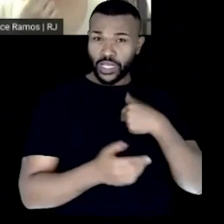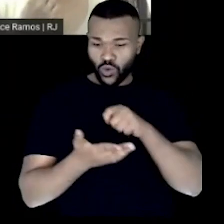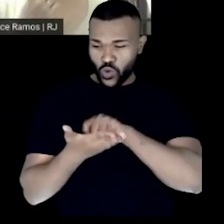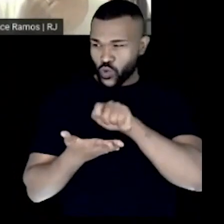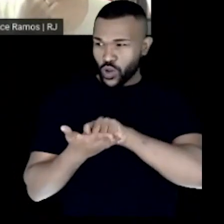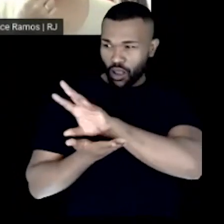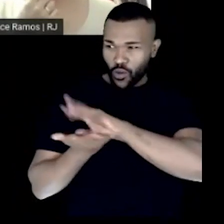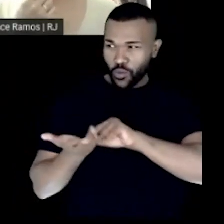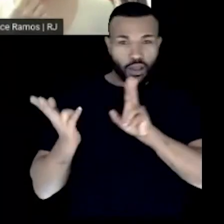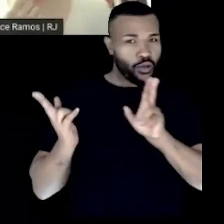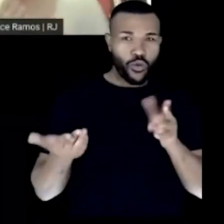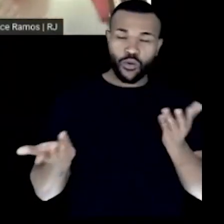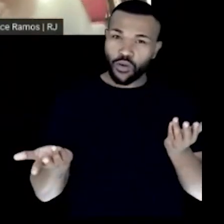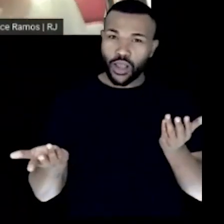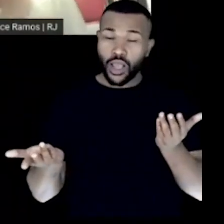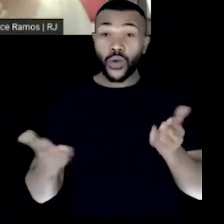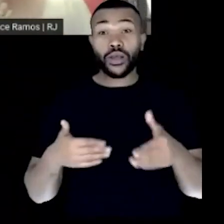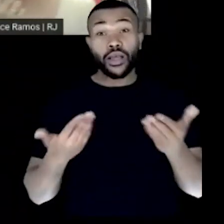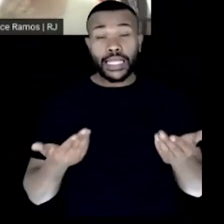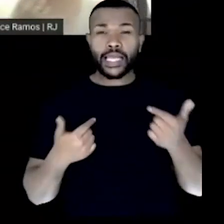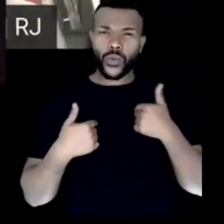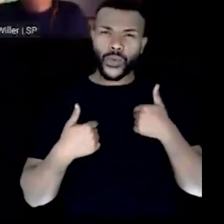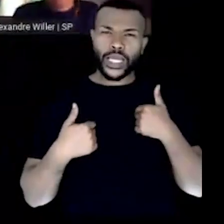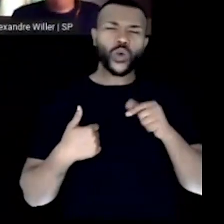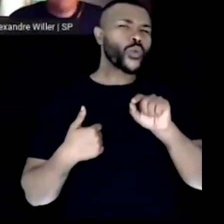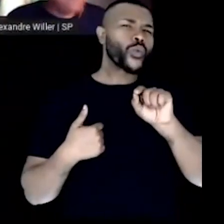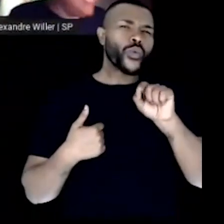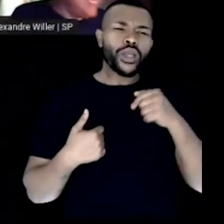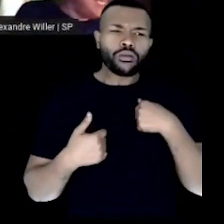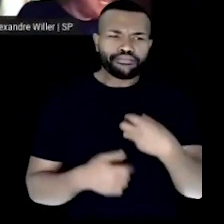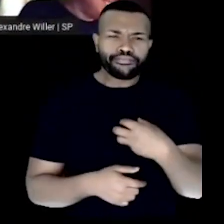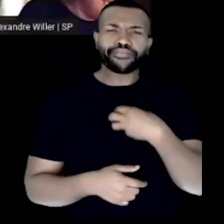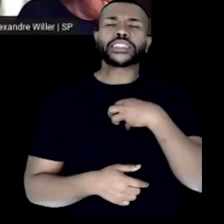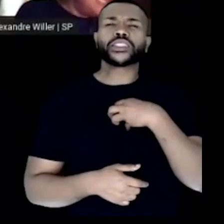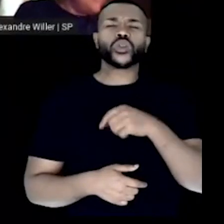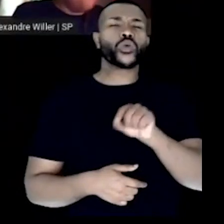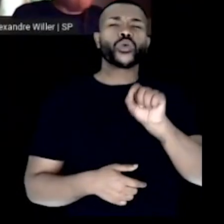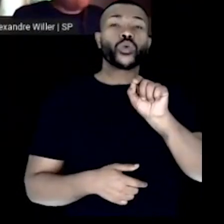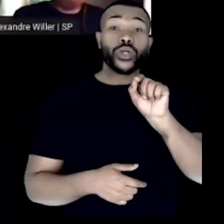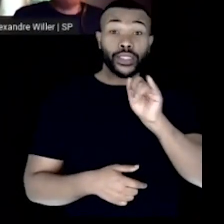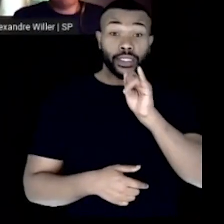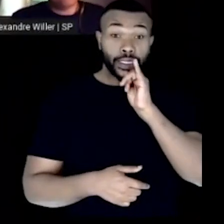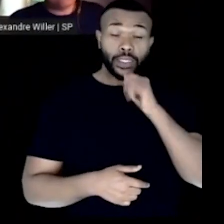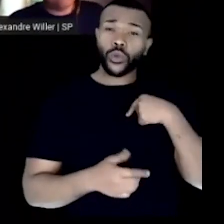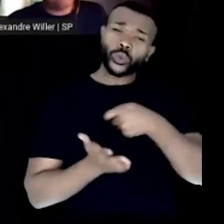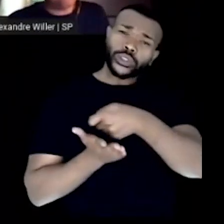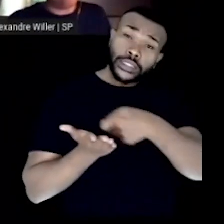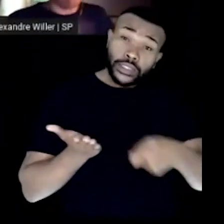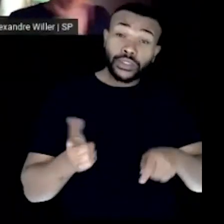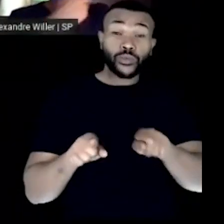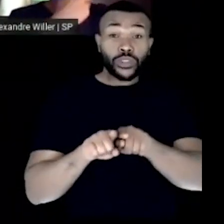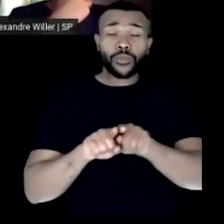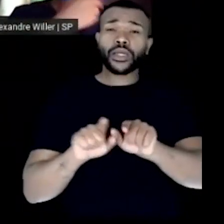até anotar aqui para fazer também. Então, assim, eu tive esse tipo de reação em que lá no